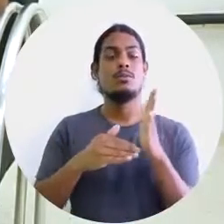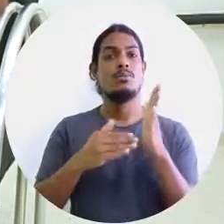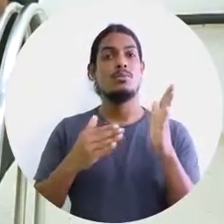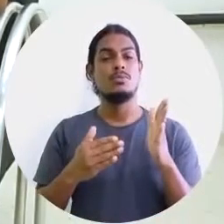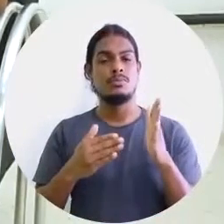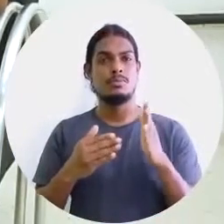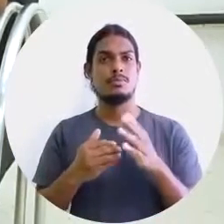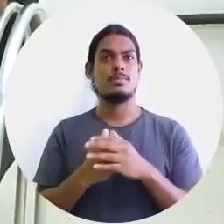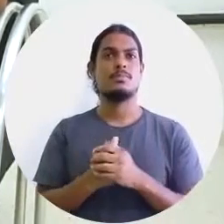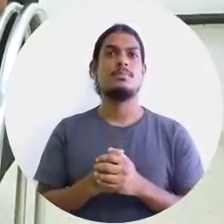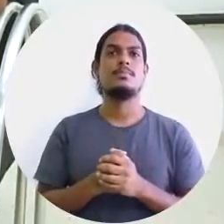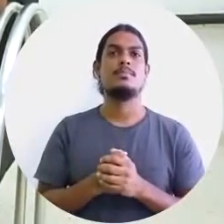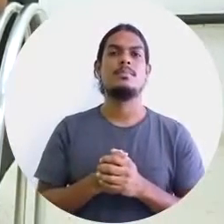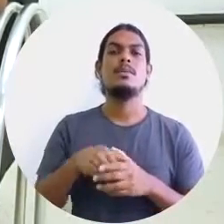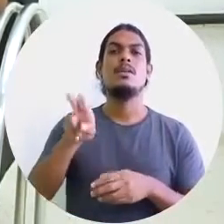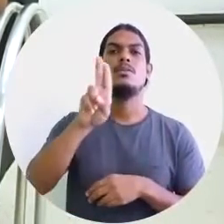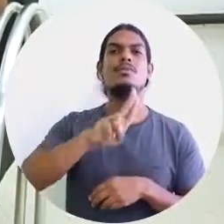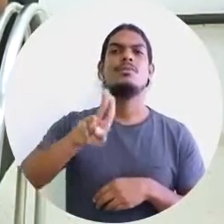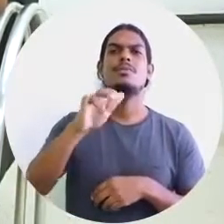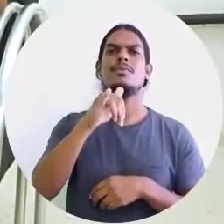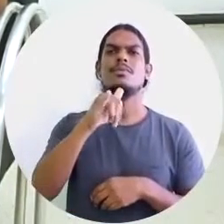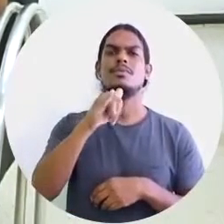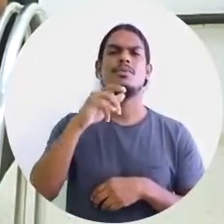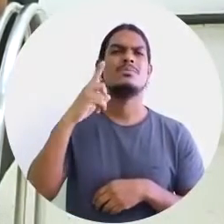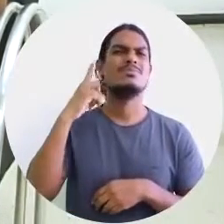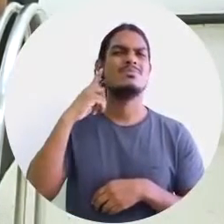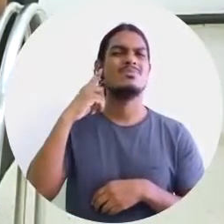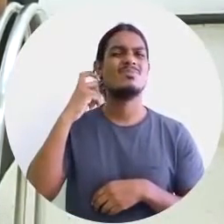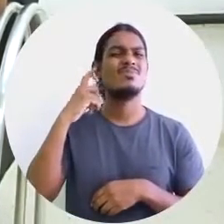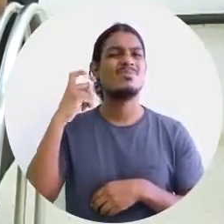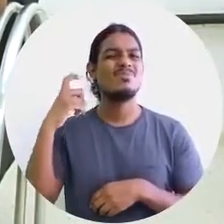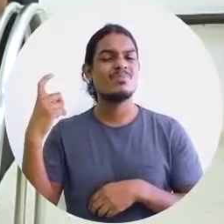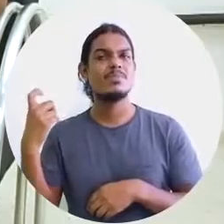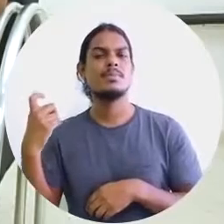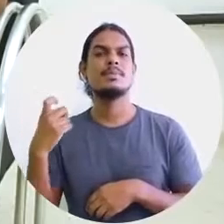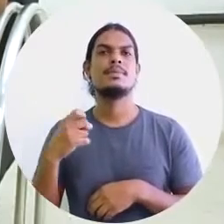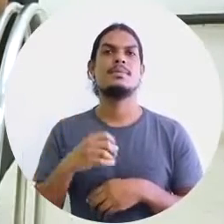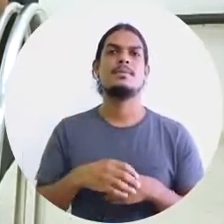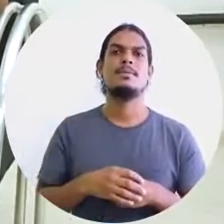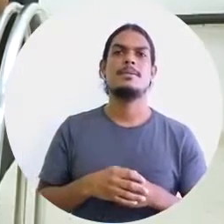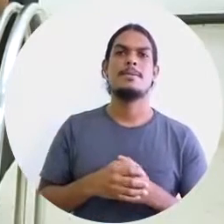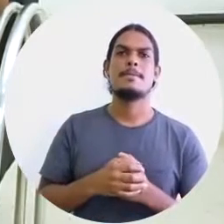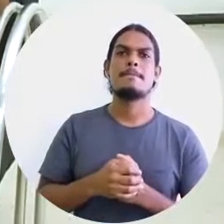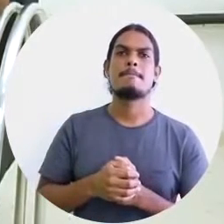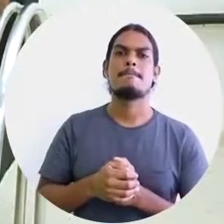Por exemplo, utilizando o exemplo do ruído, do agente físico ruído,